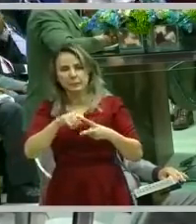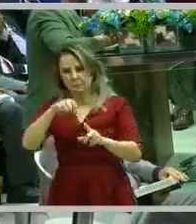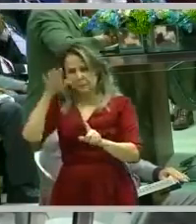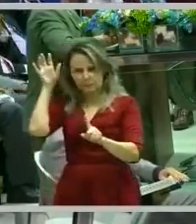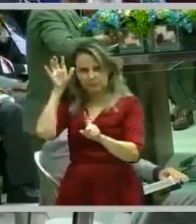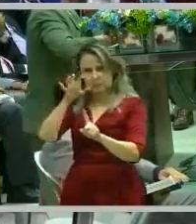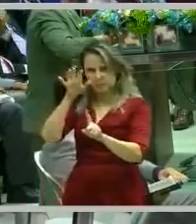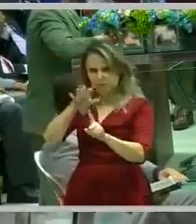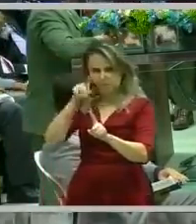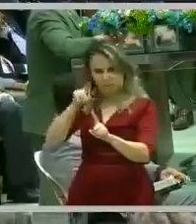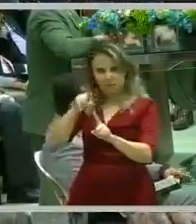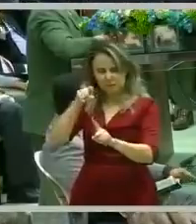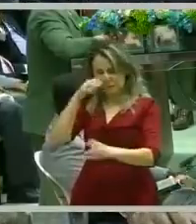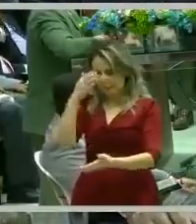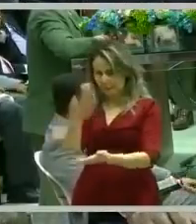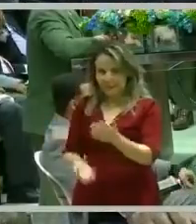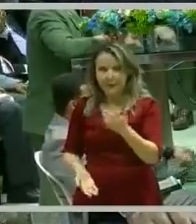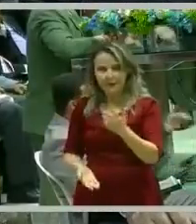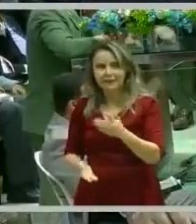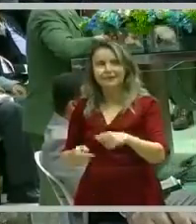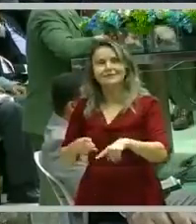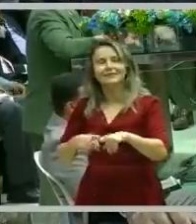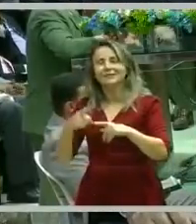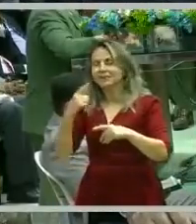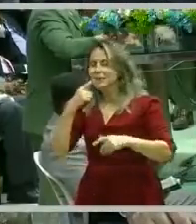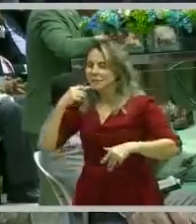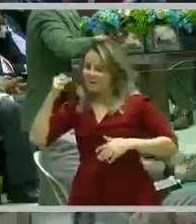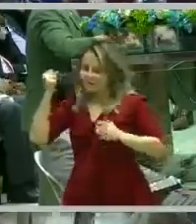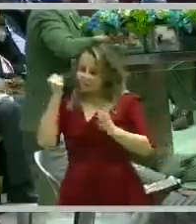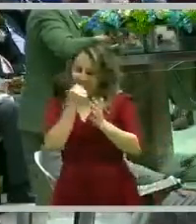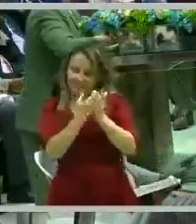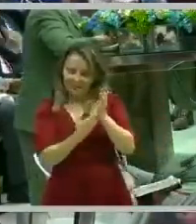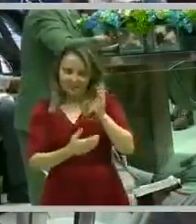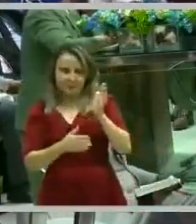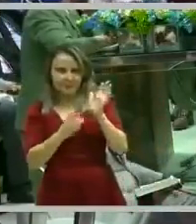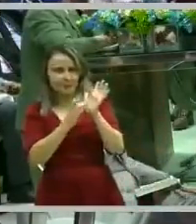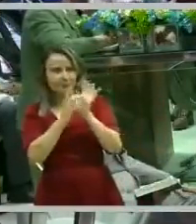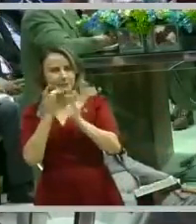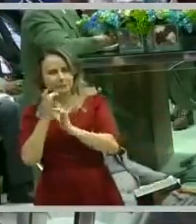o sangue de Cristo tem poder. E você vai se desviar de Eliabe.